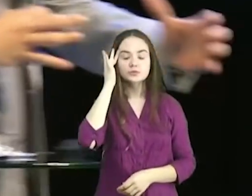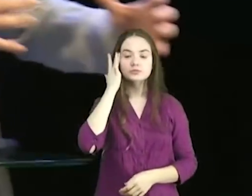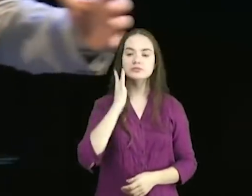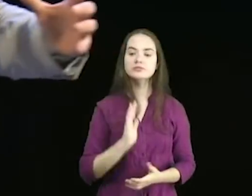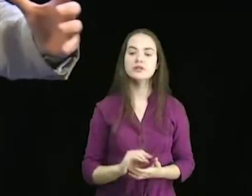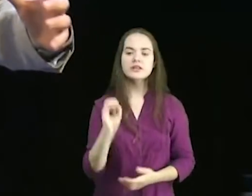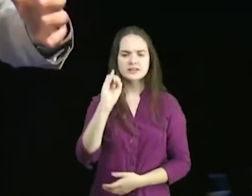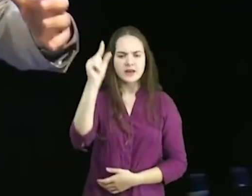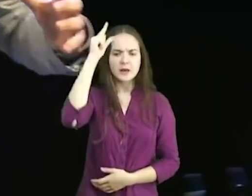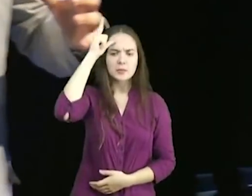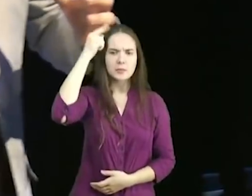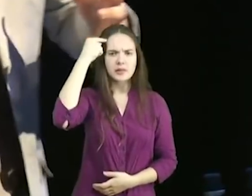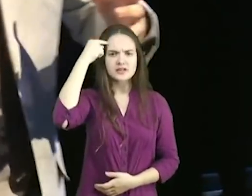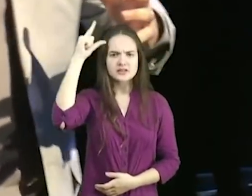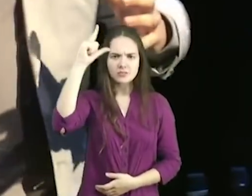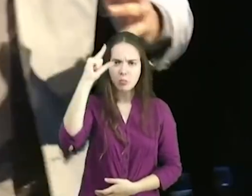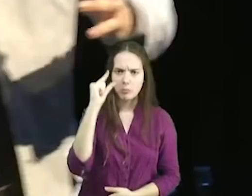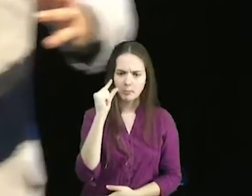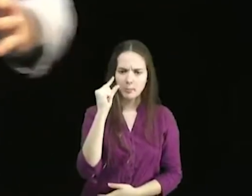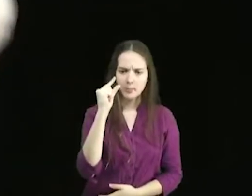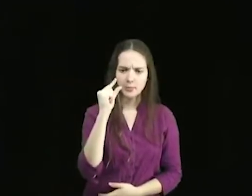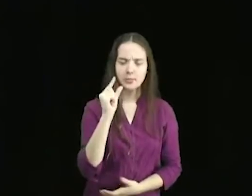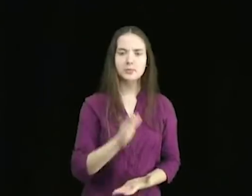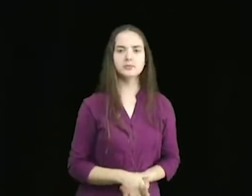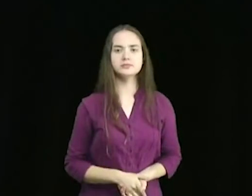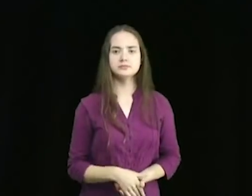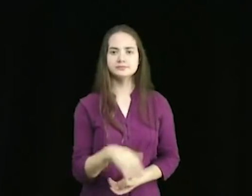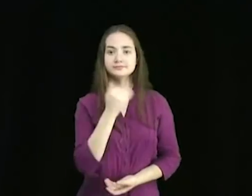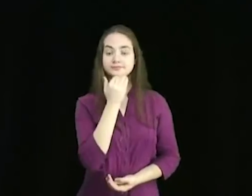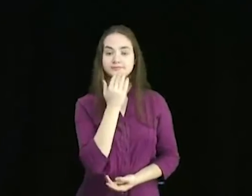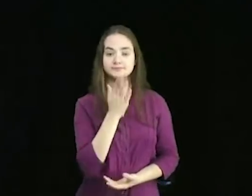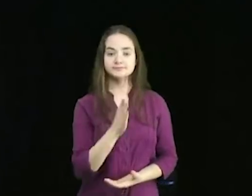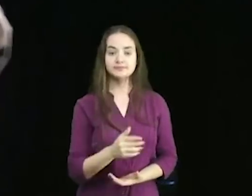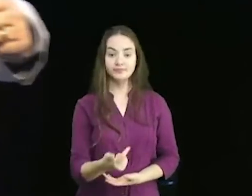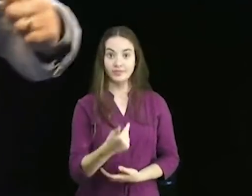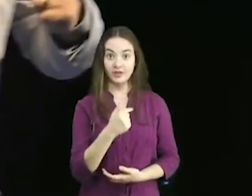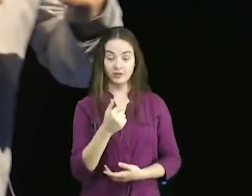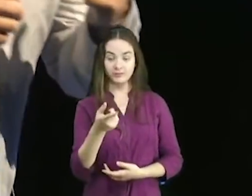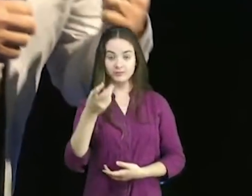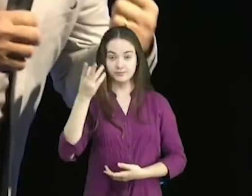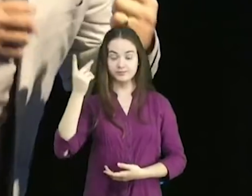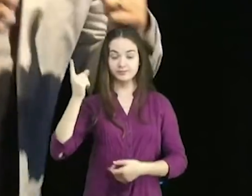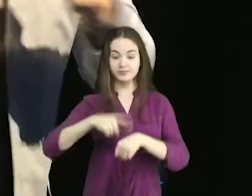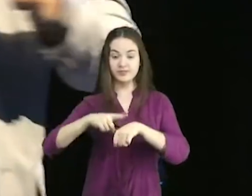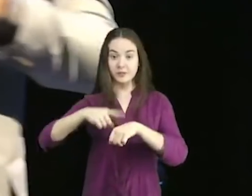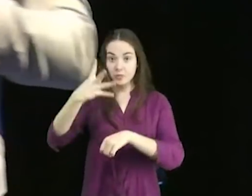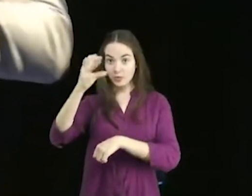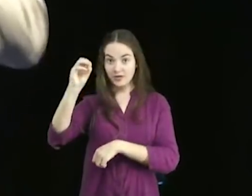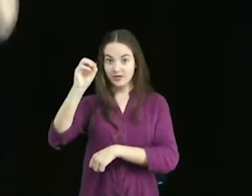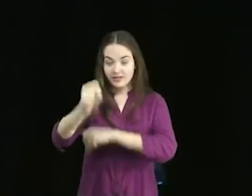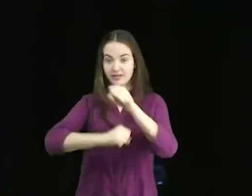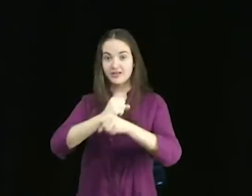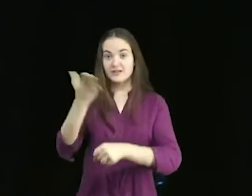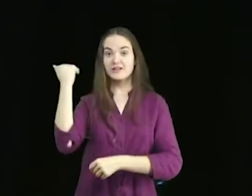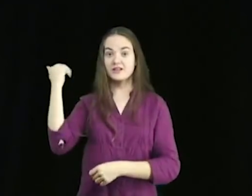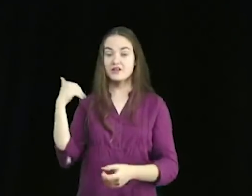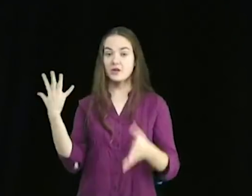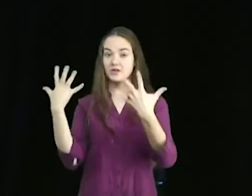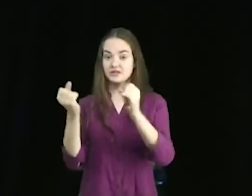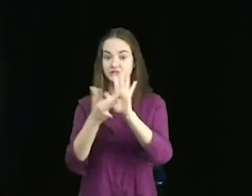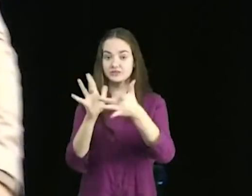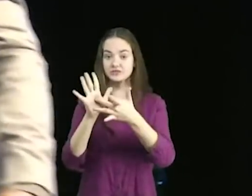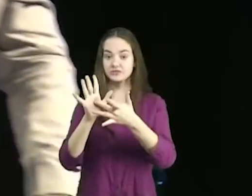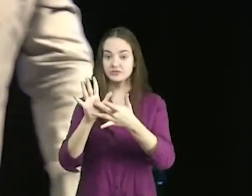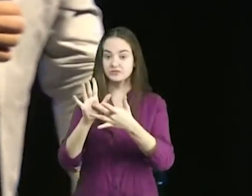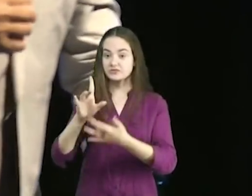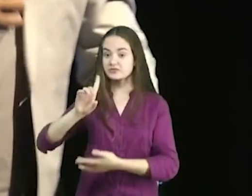azeite. Ah, olha, vou contar para vocês. Quando eu me converti há 40 anos atrás, Deus fez um milagre. Eu